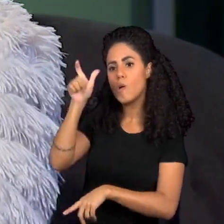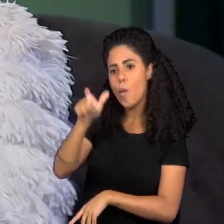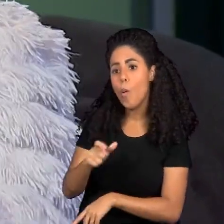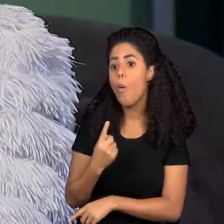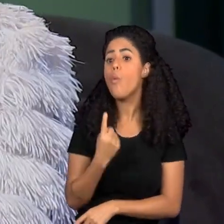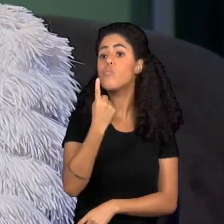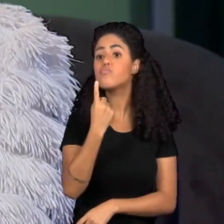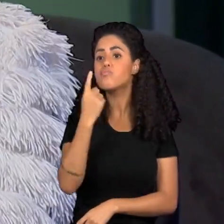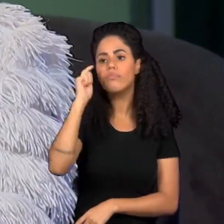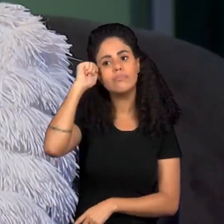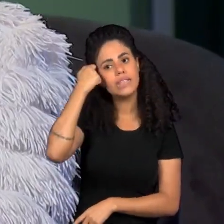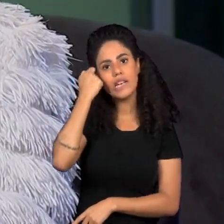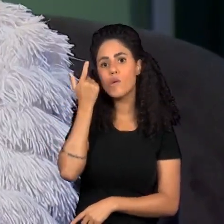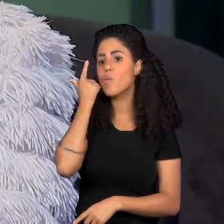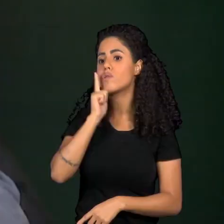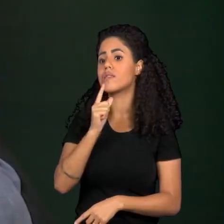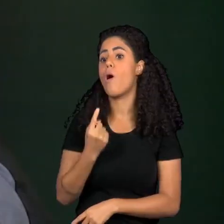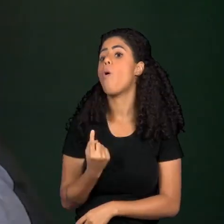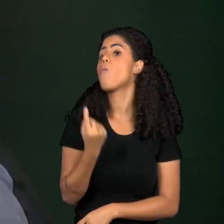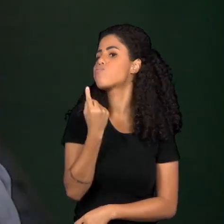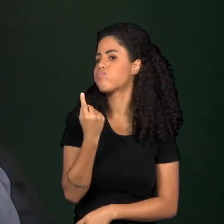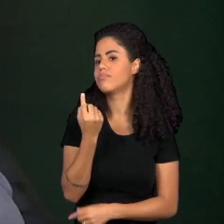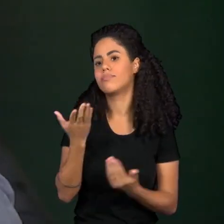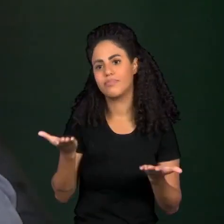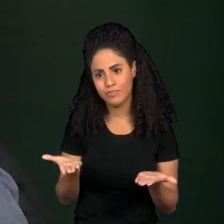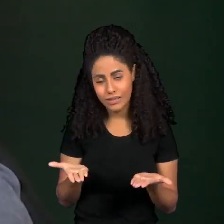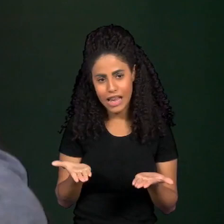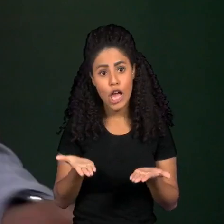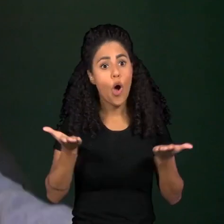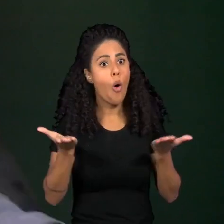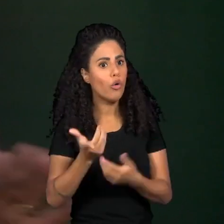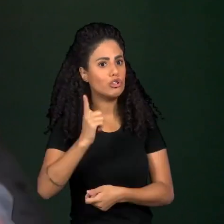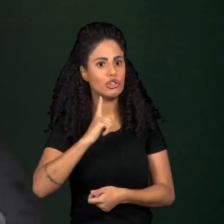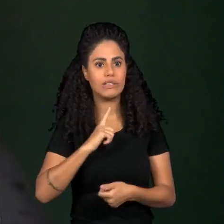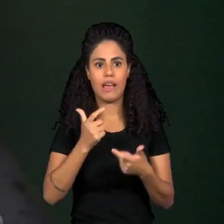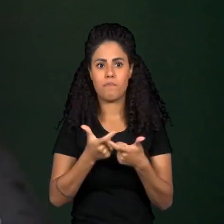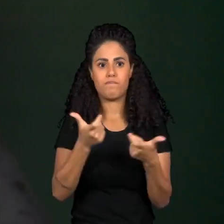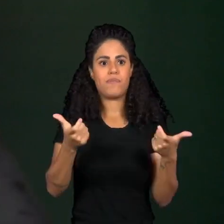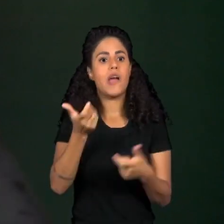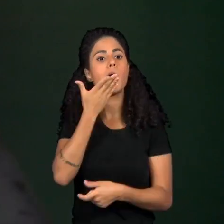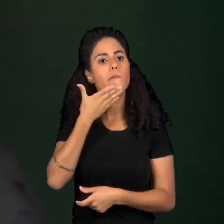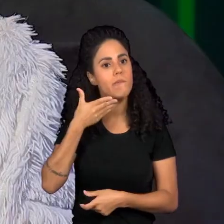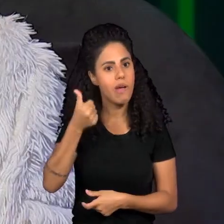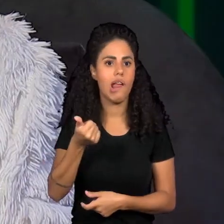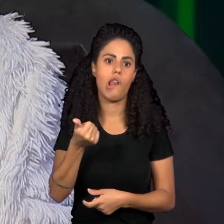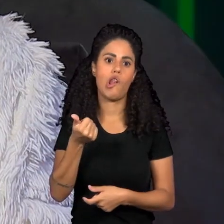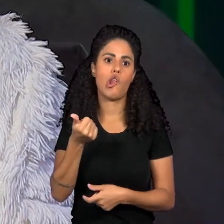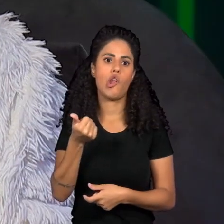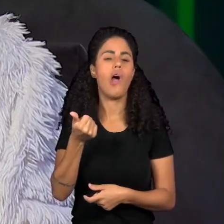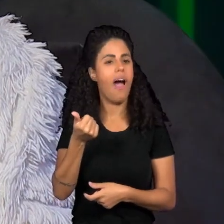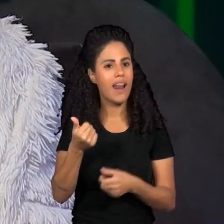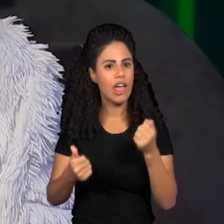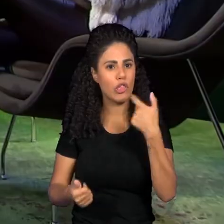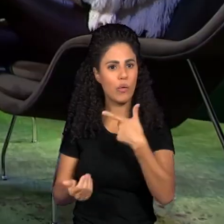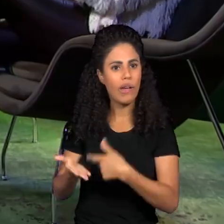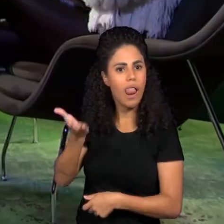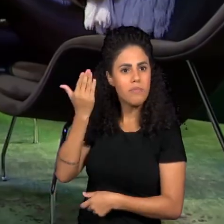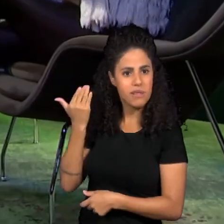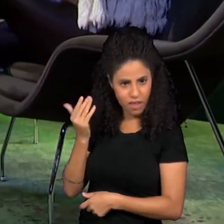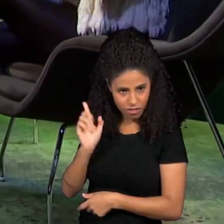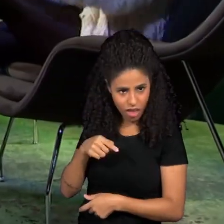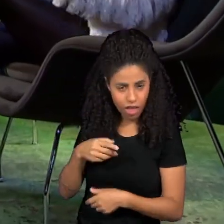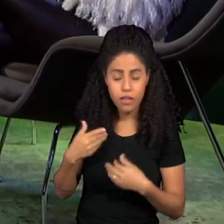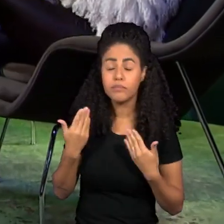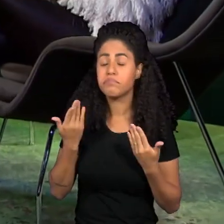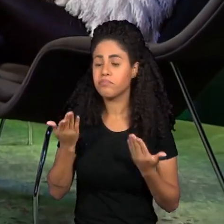um negro por obra. E hoje nós temos um cenário melhor do que tínhamos antes, na sua opinião. Melhor do que tínhamos antes. Está ficando constrangedor. Não ter um